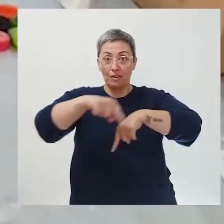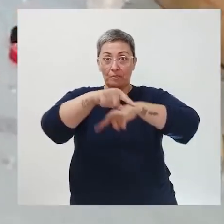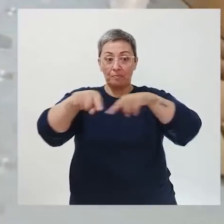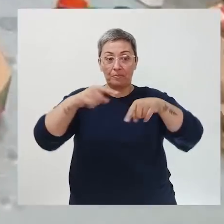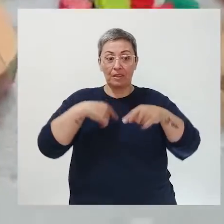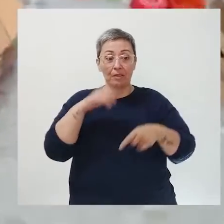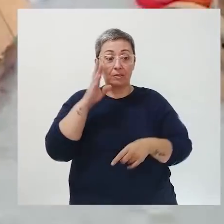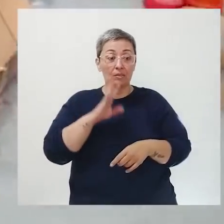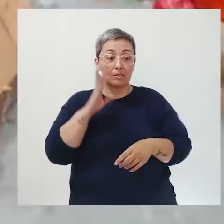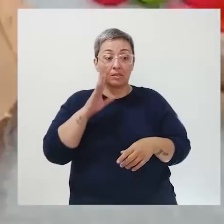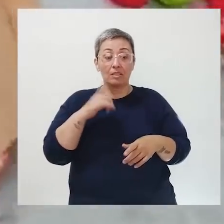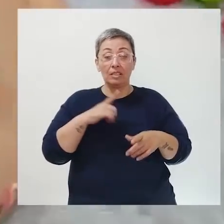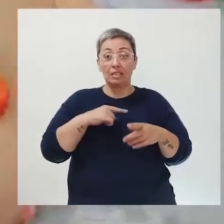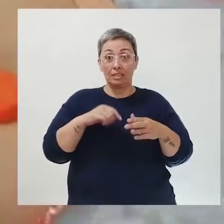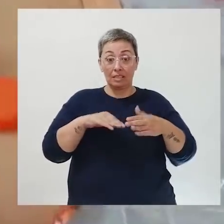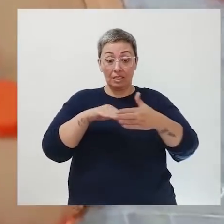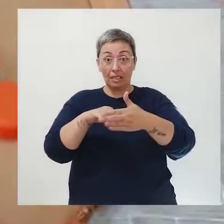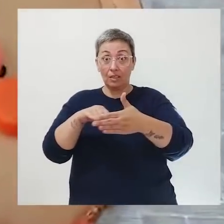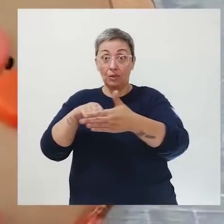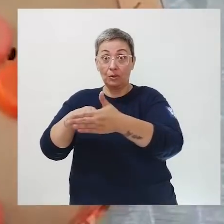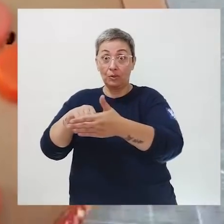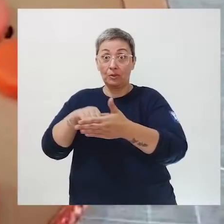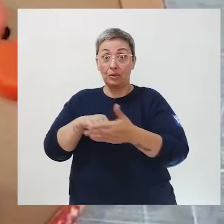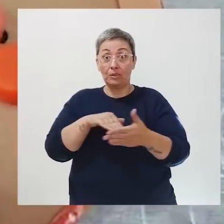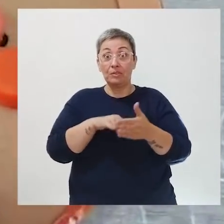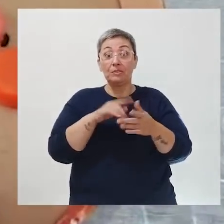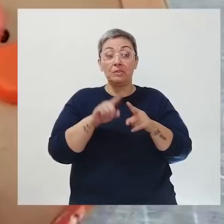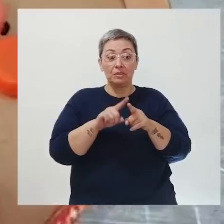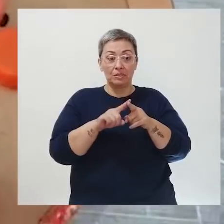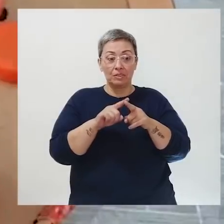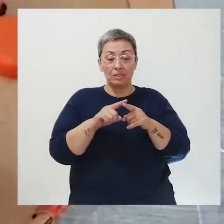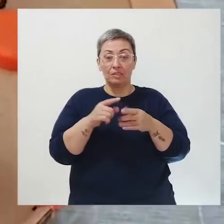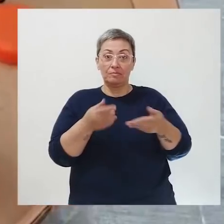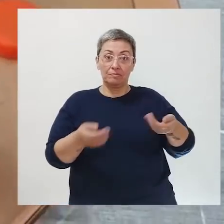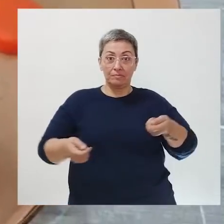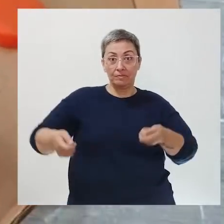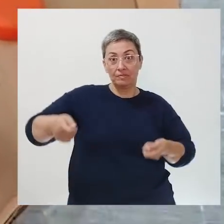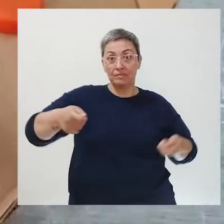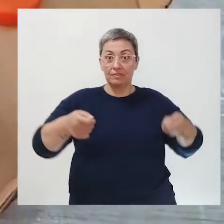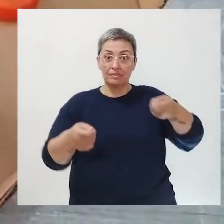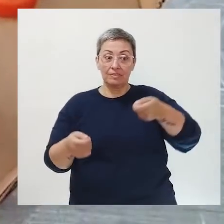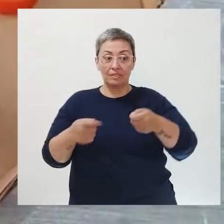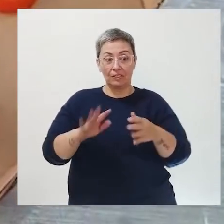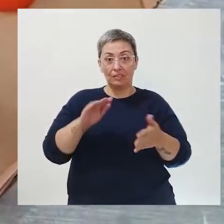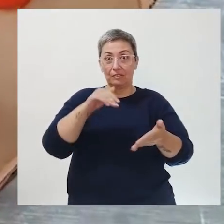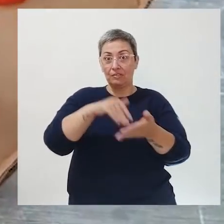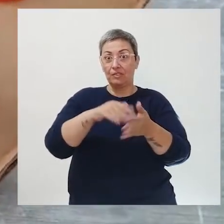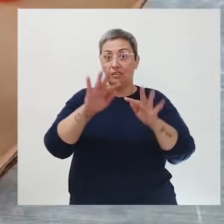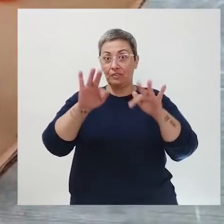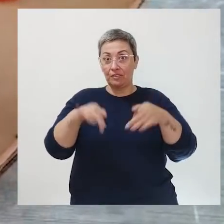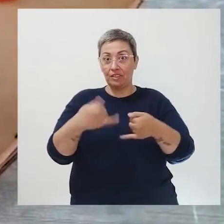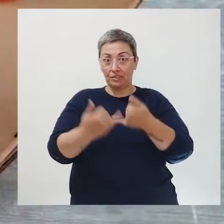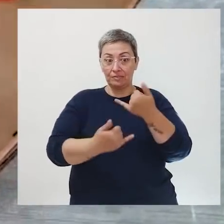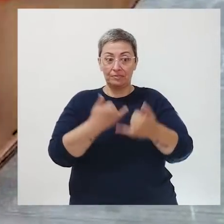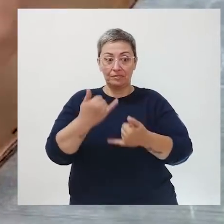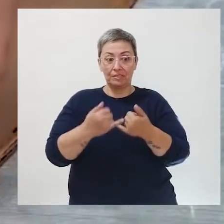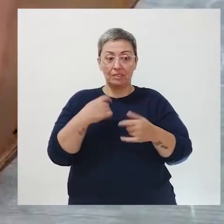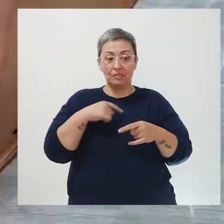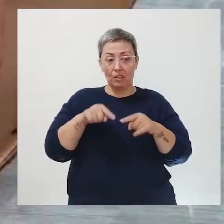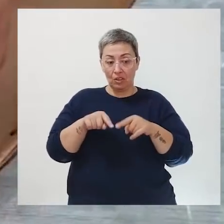um joguinho legal que tem alguns obstáculos para você terminar o joguinho. Então você